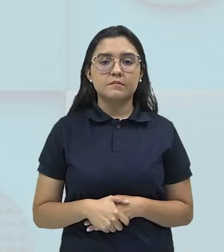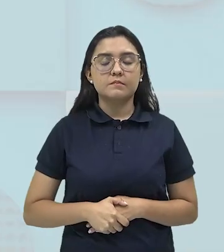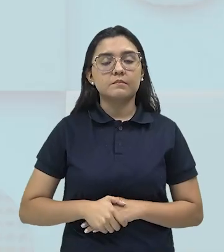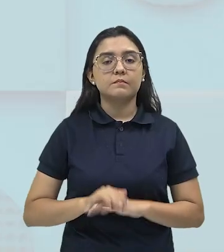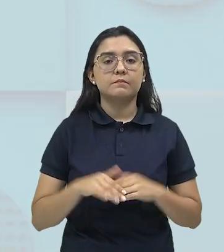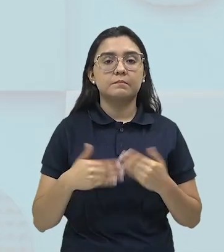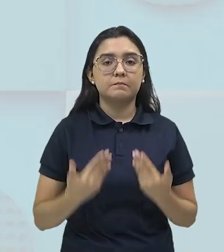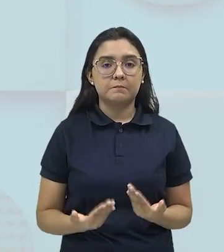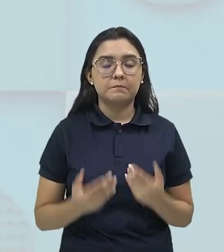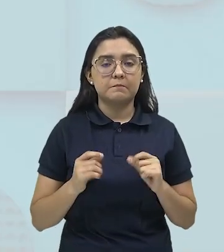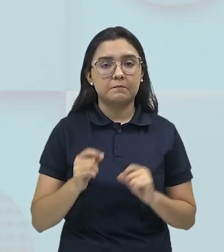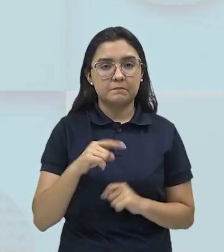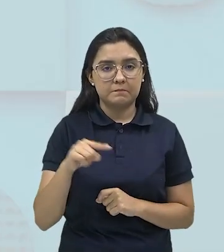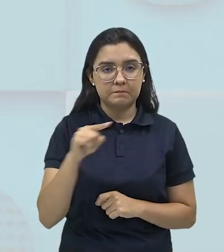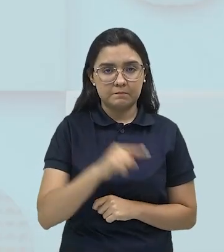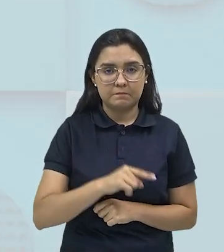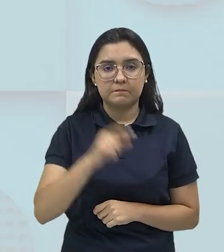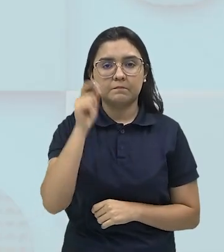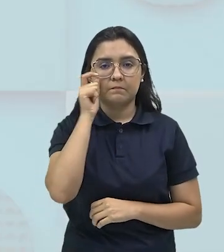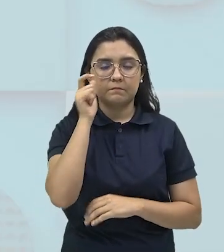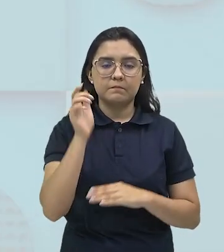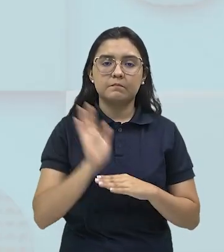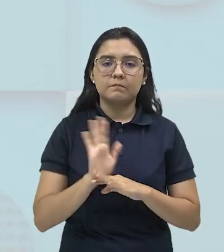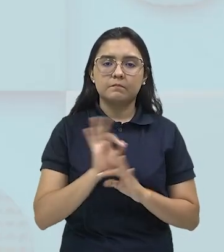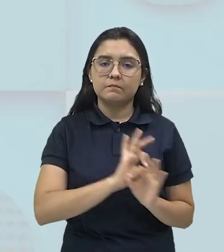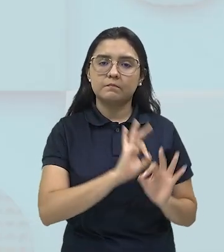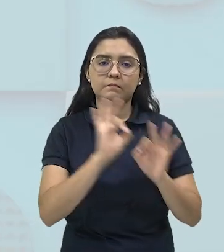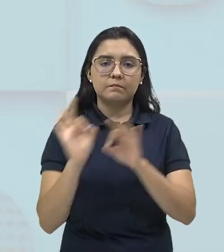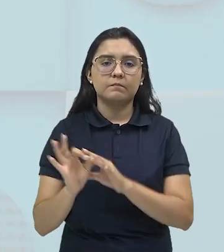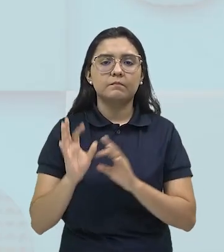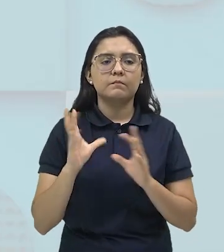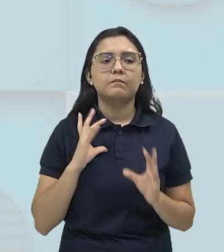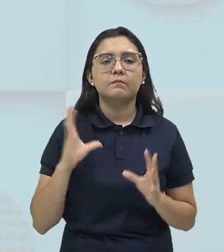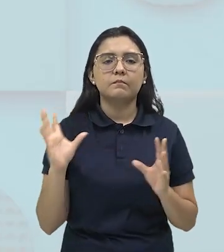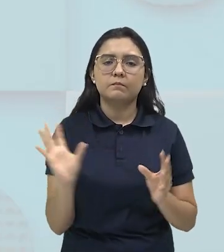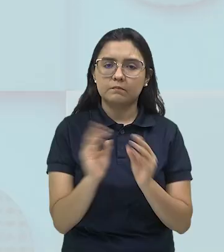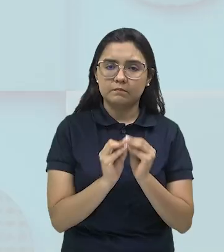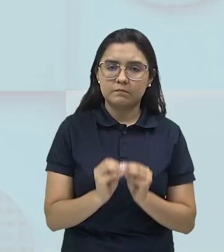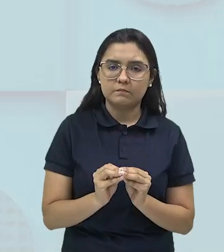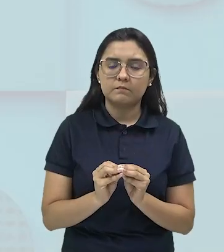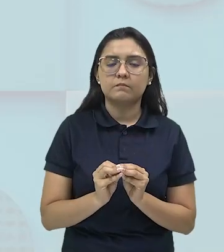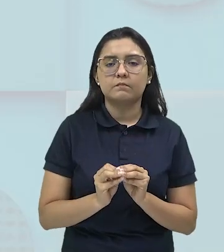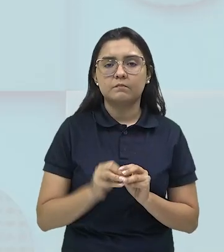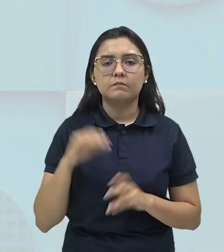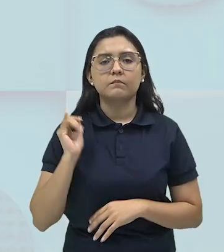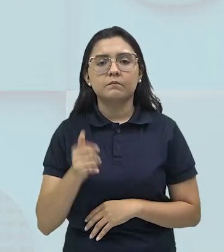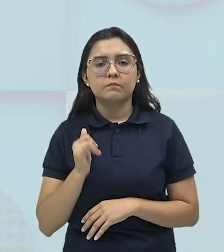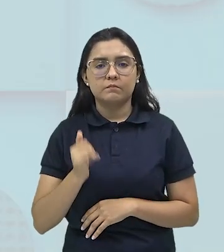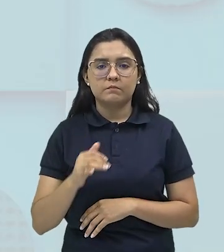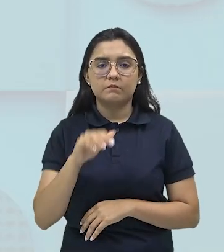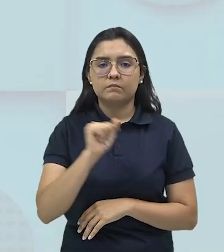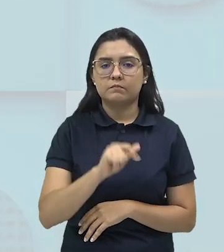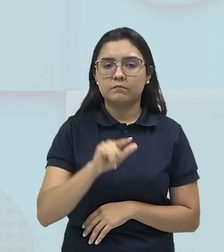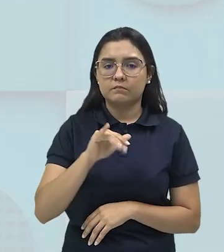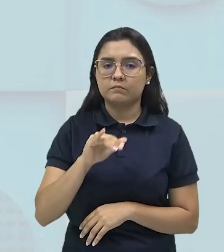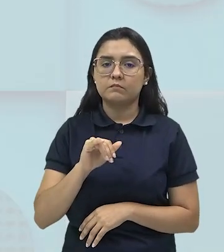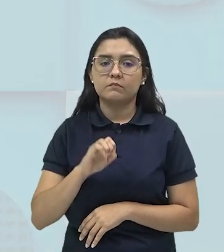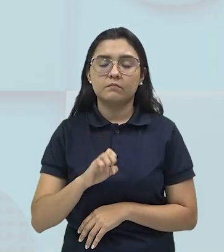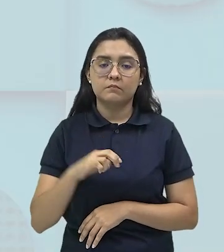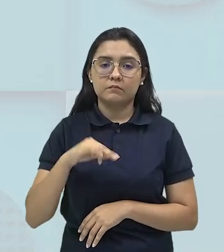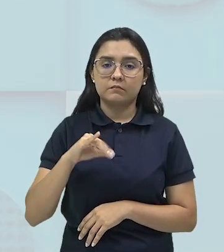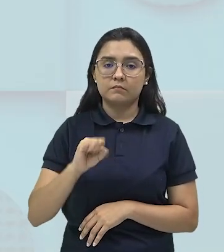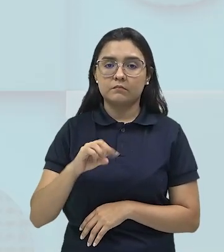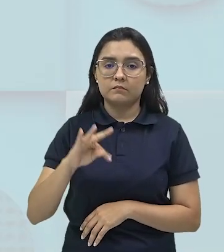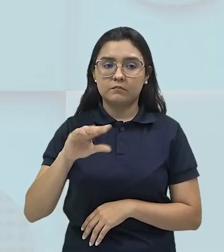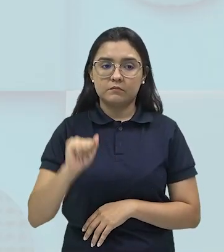Muito bem, turmas. Vimos aí um pequeno resumo, do conto O Alienista, do escritor Machado de Assis,